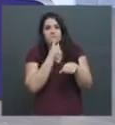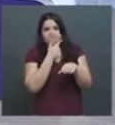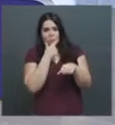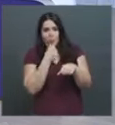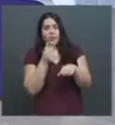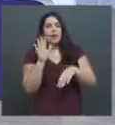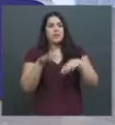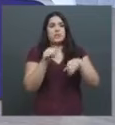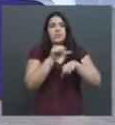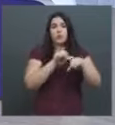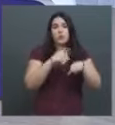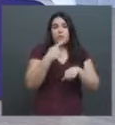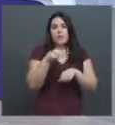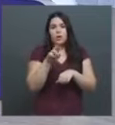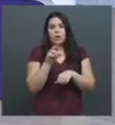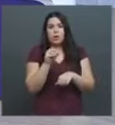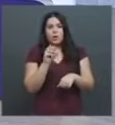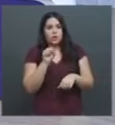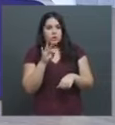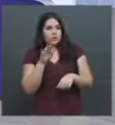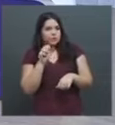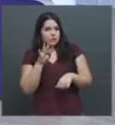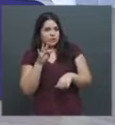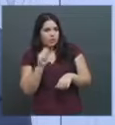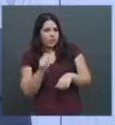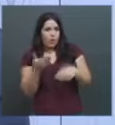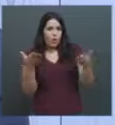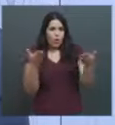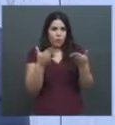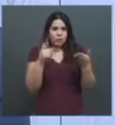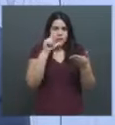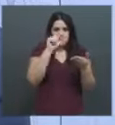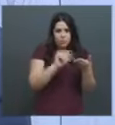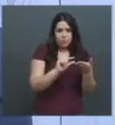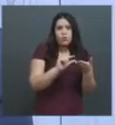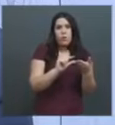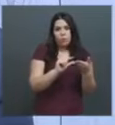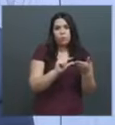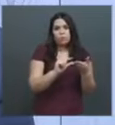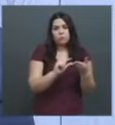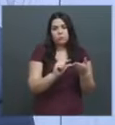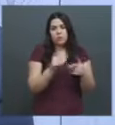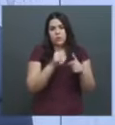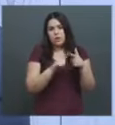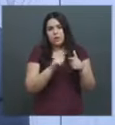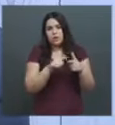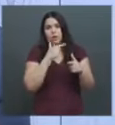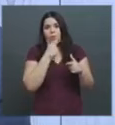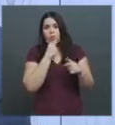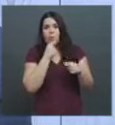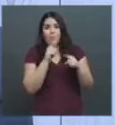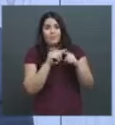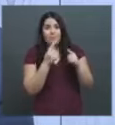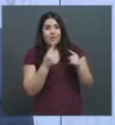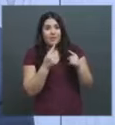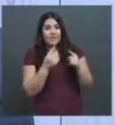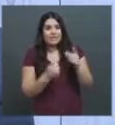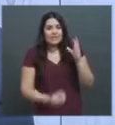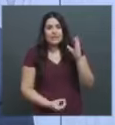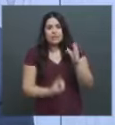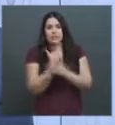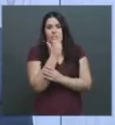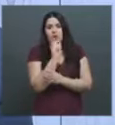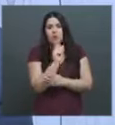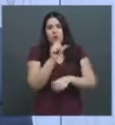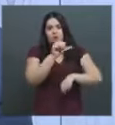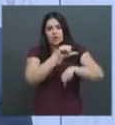próstata, hoje diminuiu bastante o problema da incontinência urinária no homem, mas quando surgiu